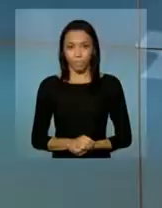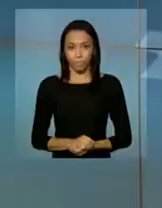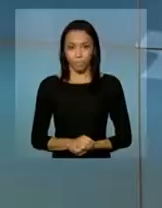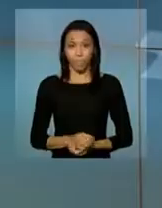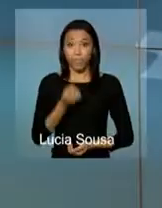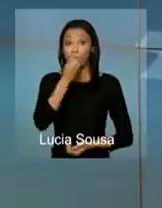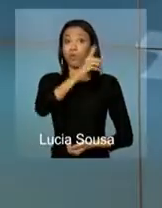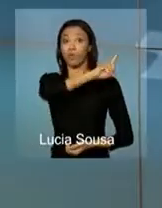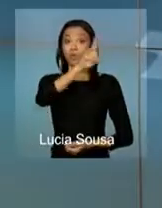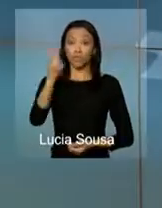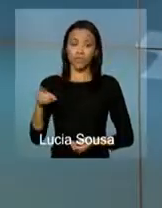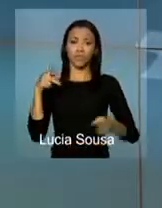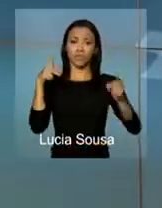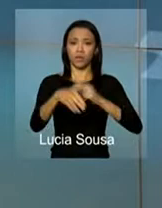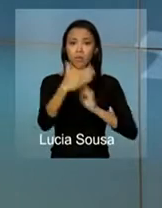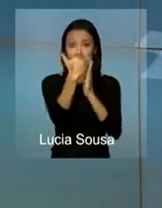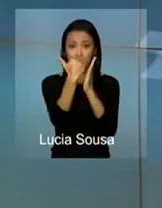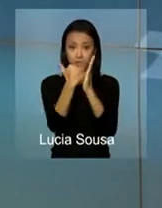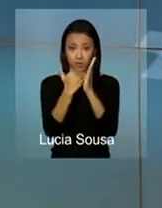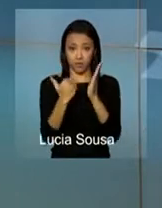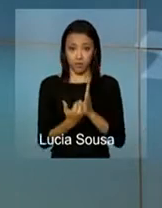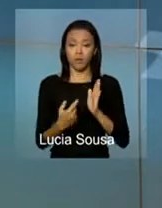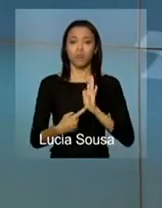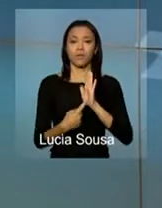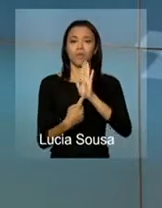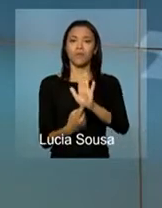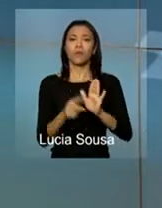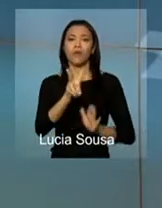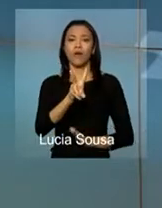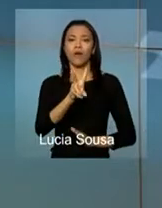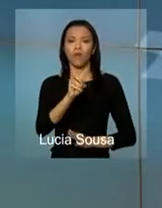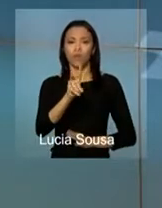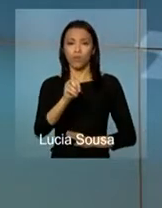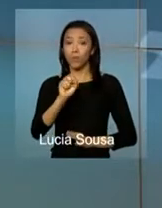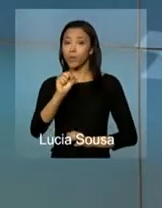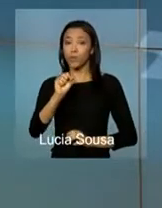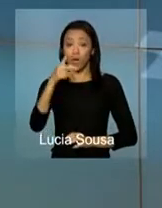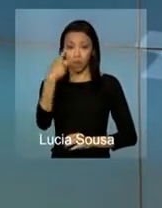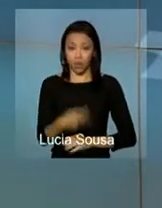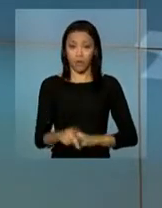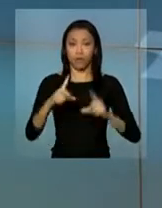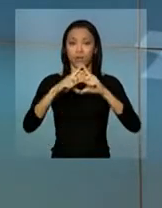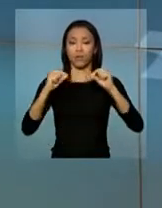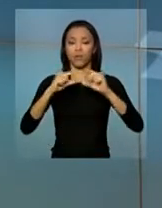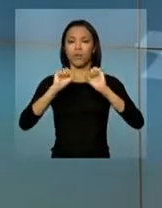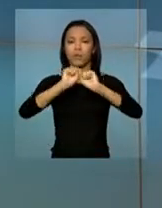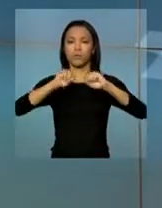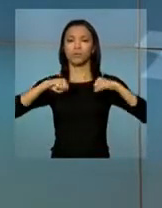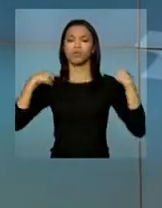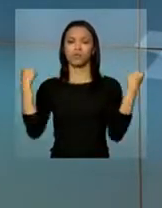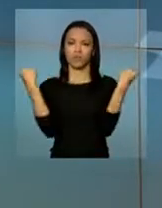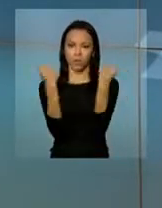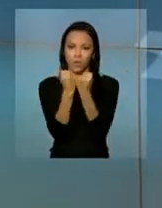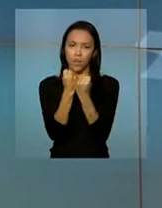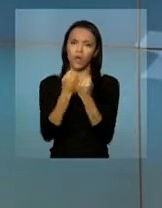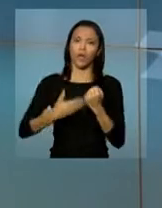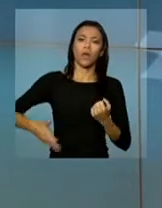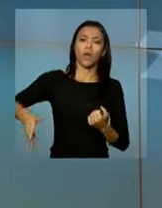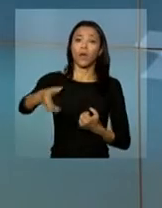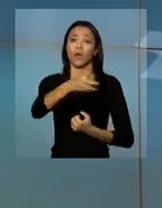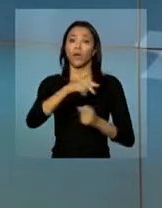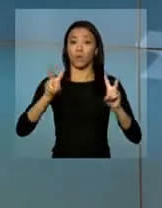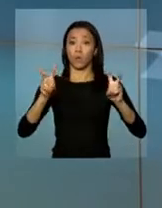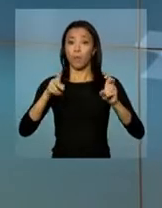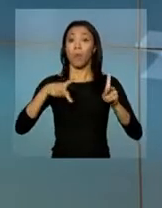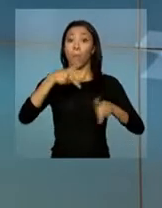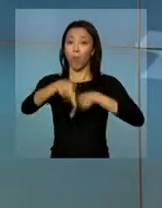Olá, bom dia. Interrompemos a programação para transmitir ao vivo de Brasília o seminário População e